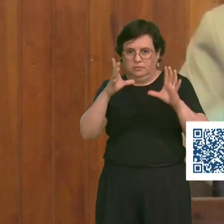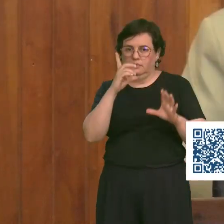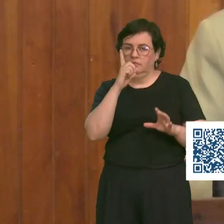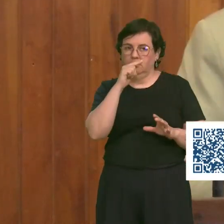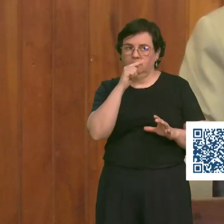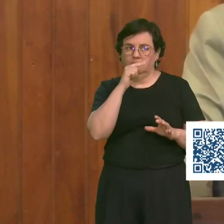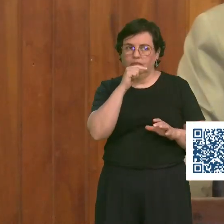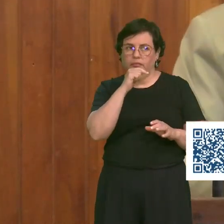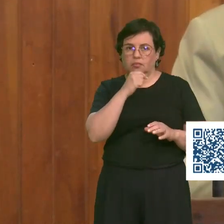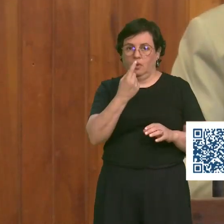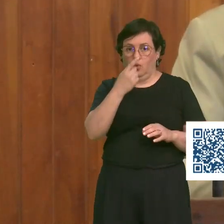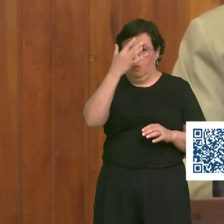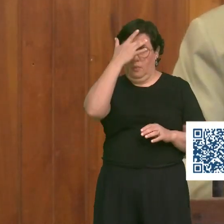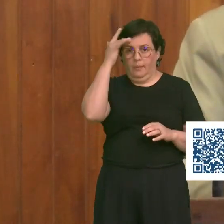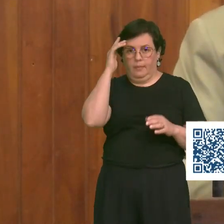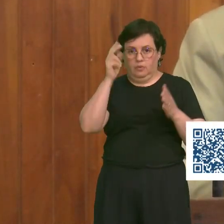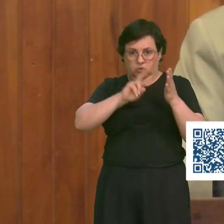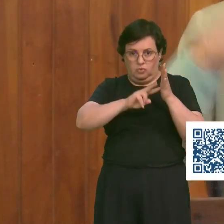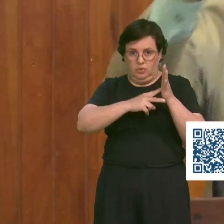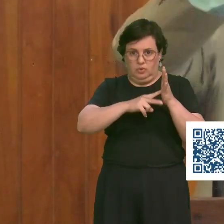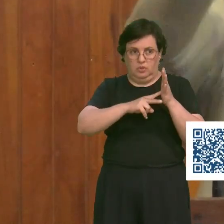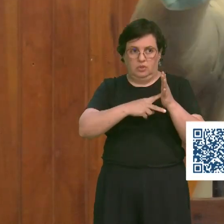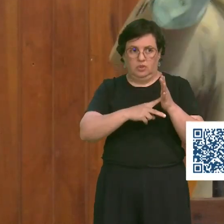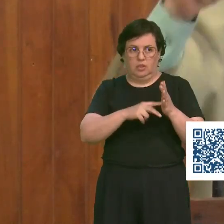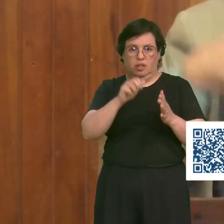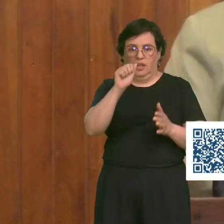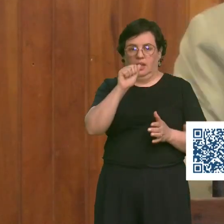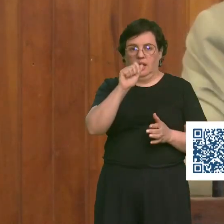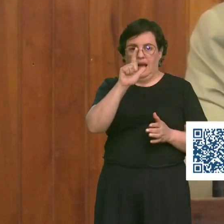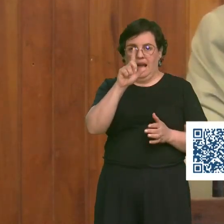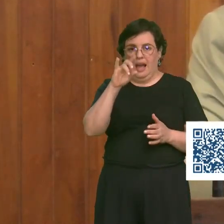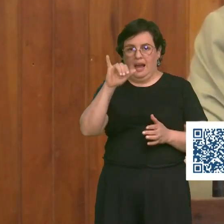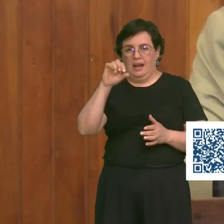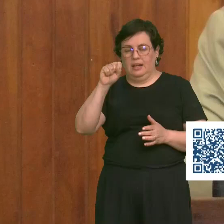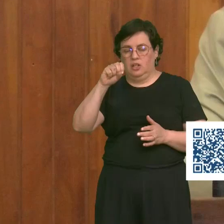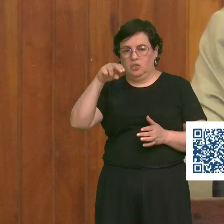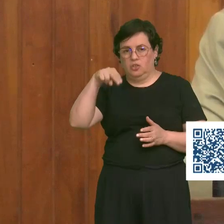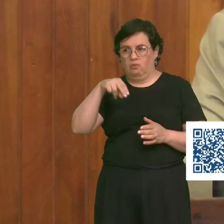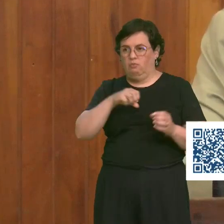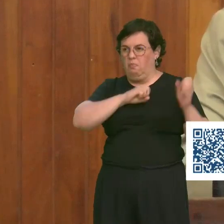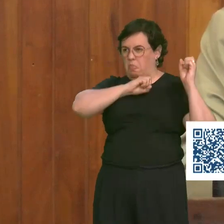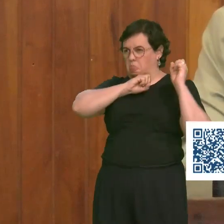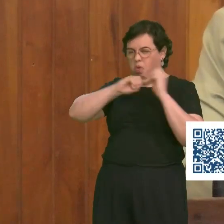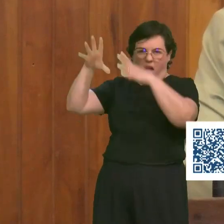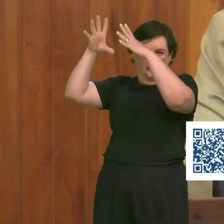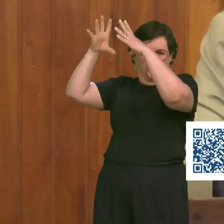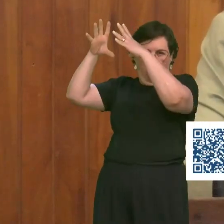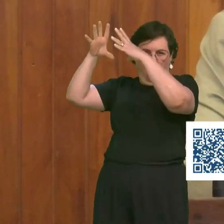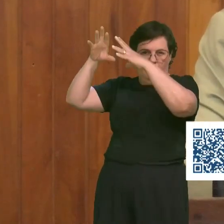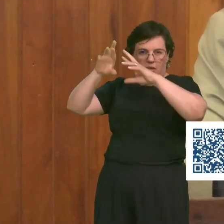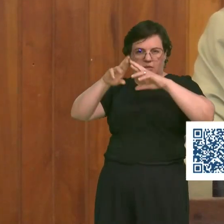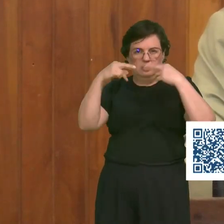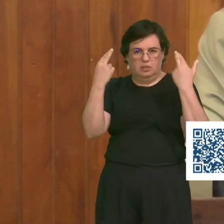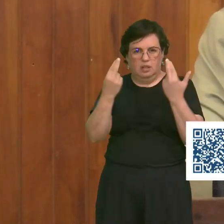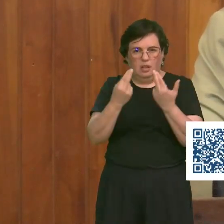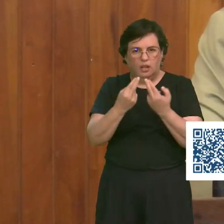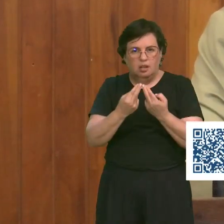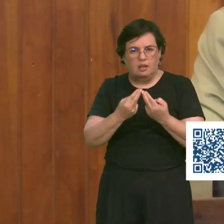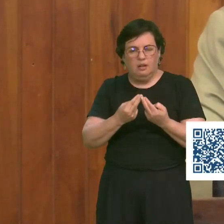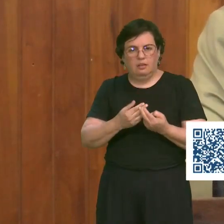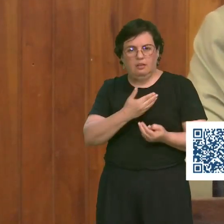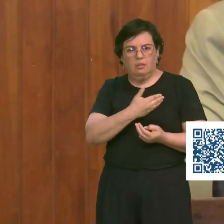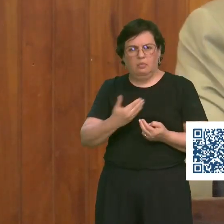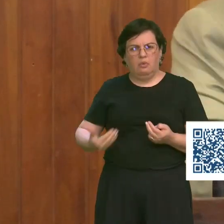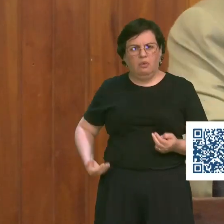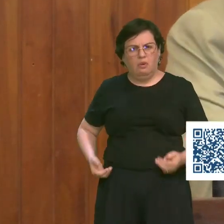sindical pediu a palavra eu vou dar nome aqui o Alisson com rançou com ele da da da audiência pública Isso é o quê